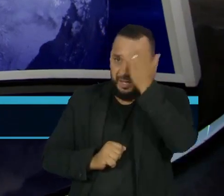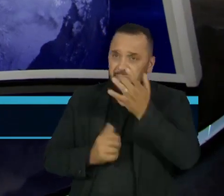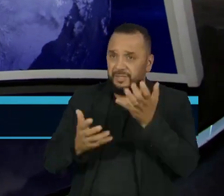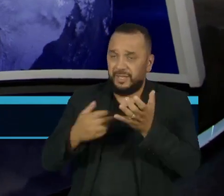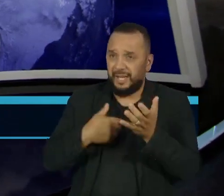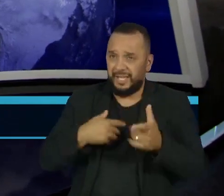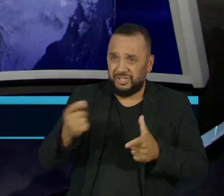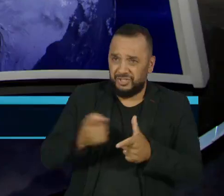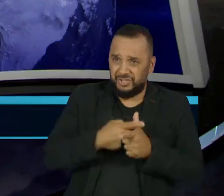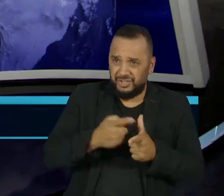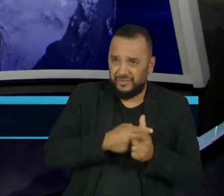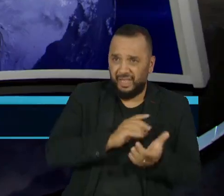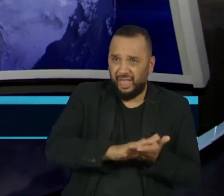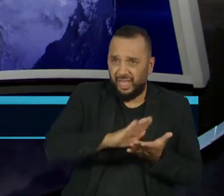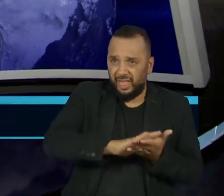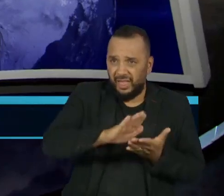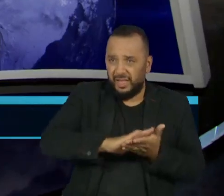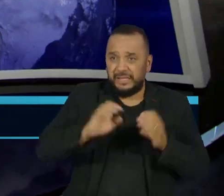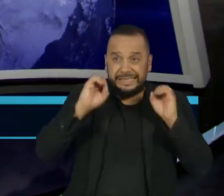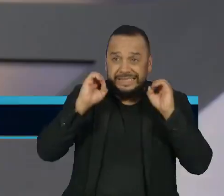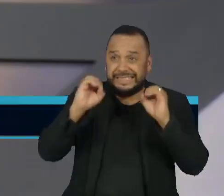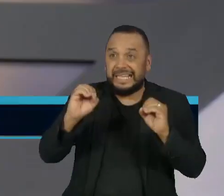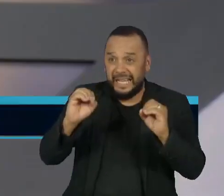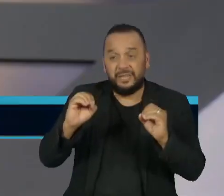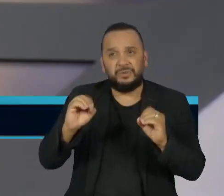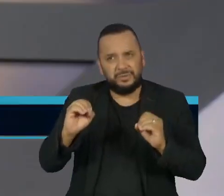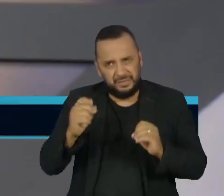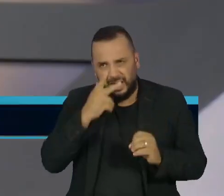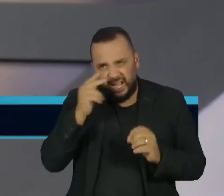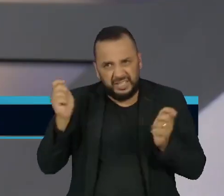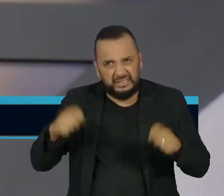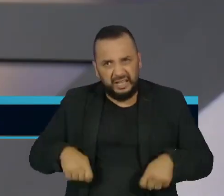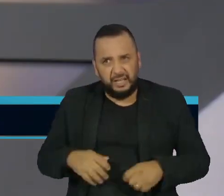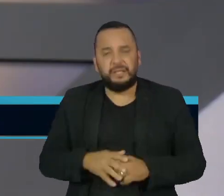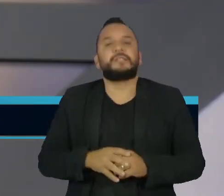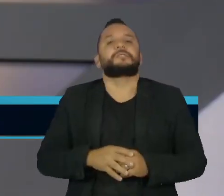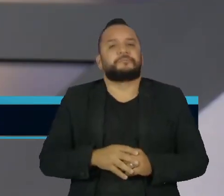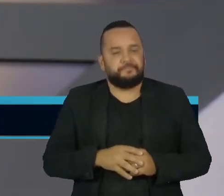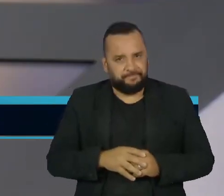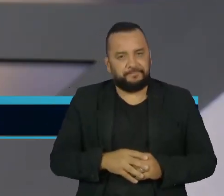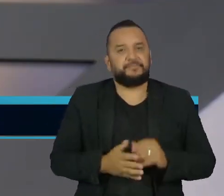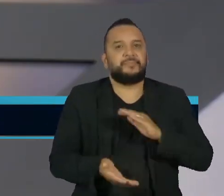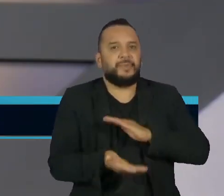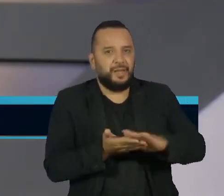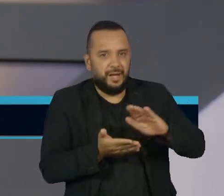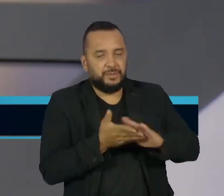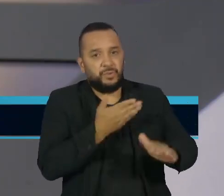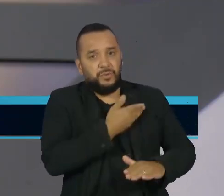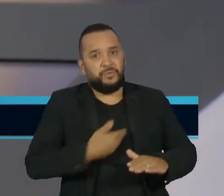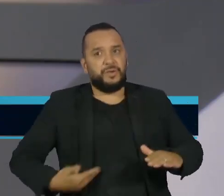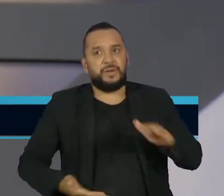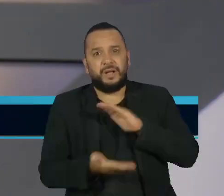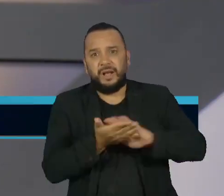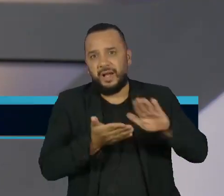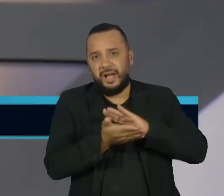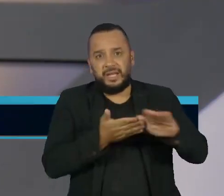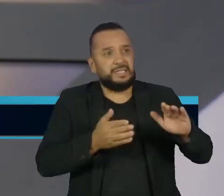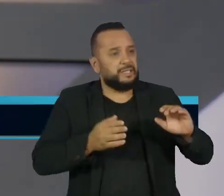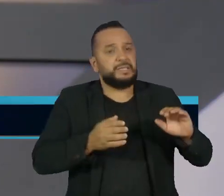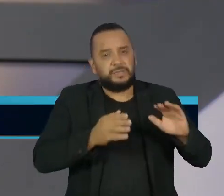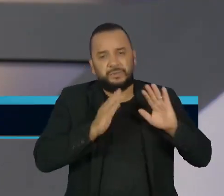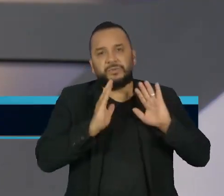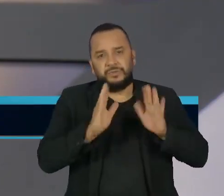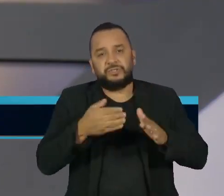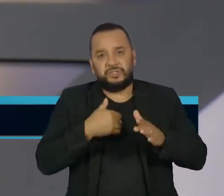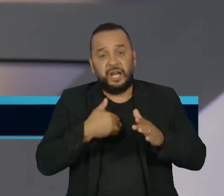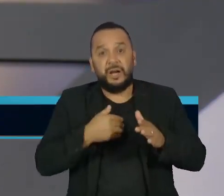deve manter, buscar? Deve manter. A meta de déficit fiscal zero é extremamente importante, mesmo